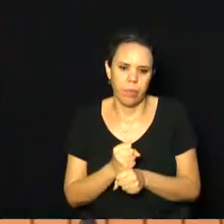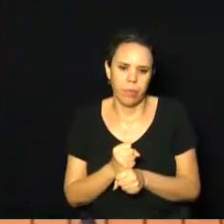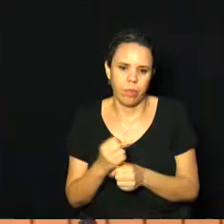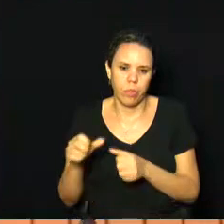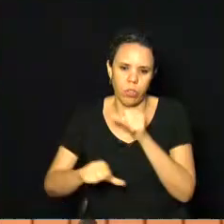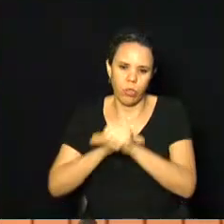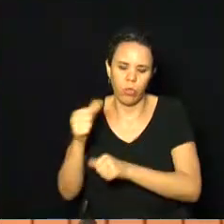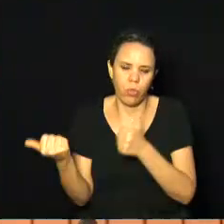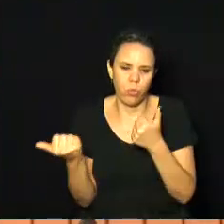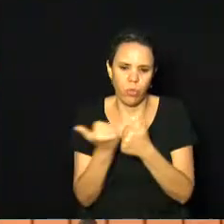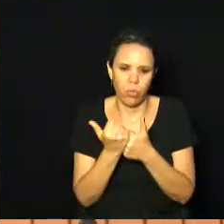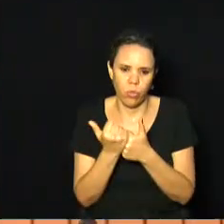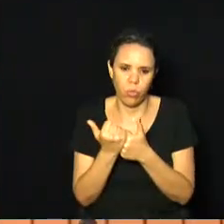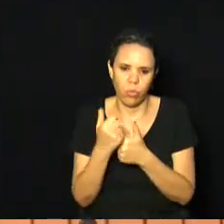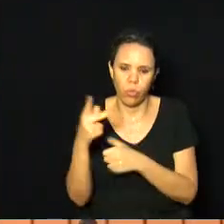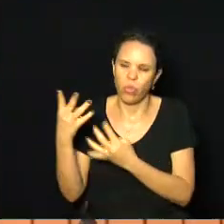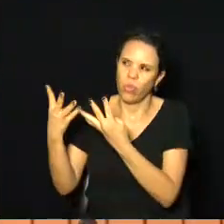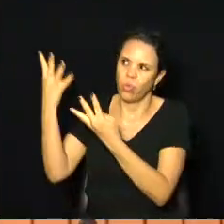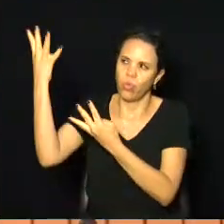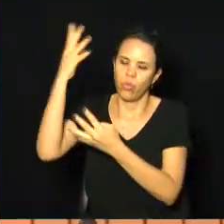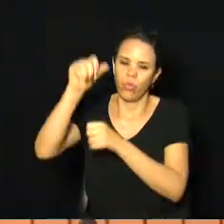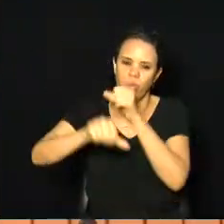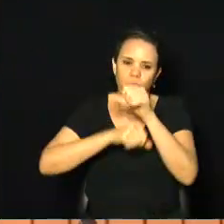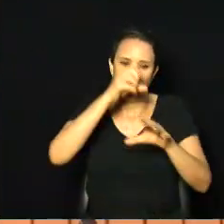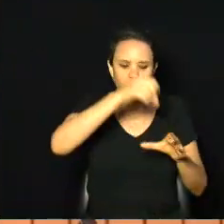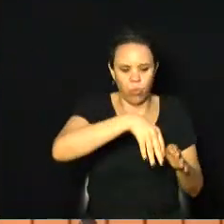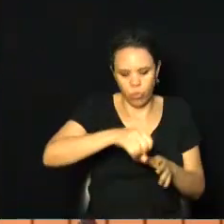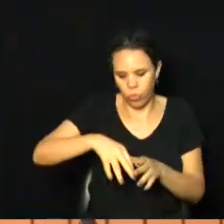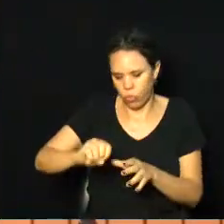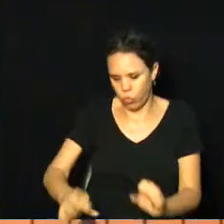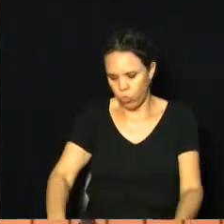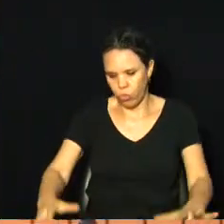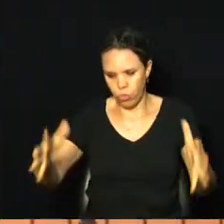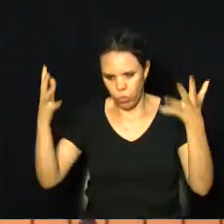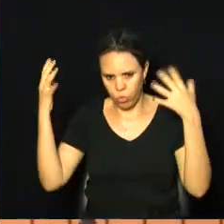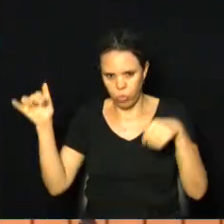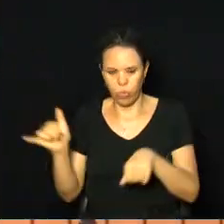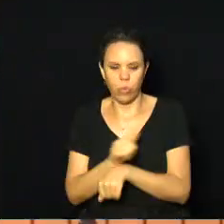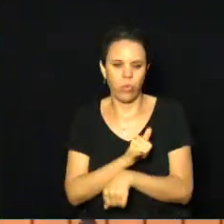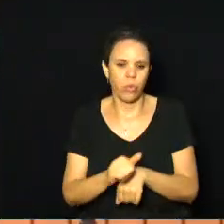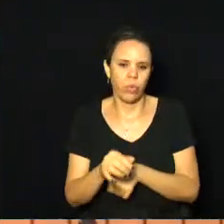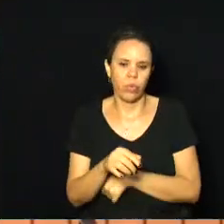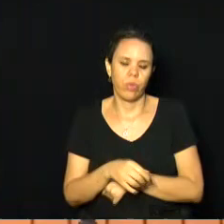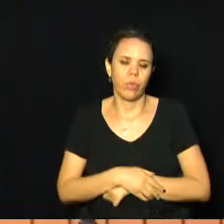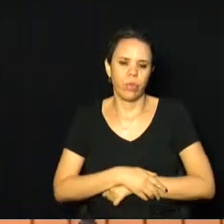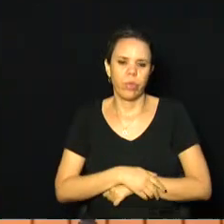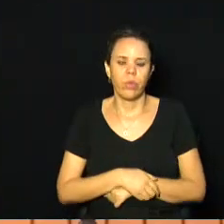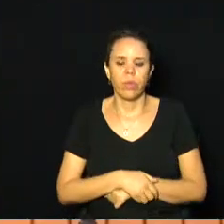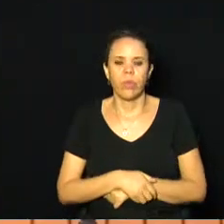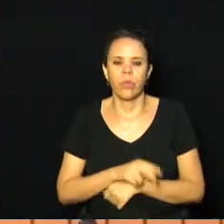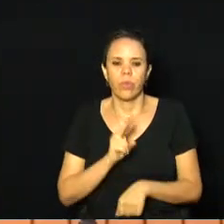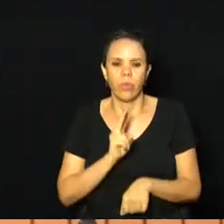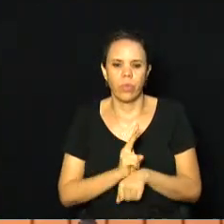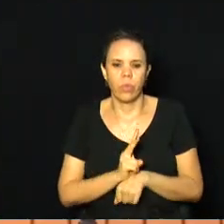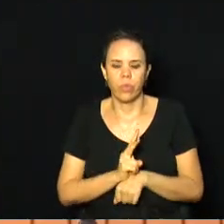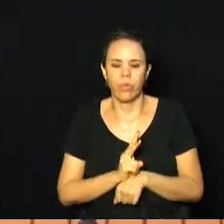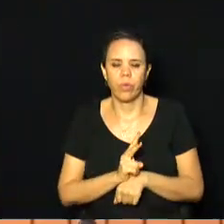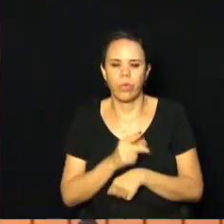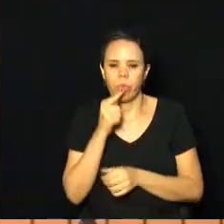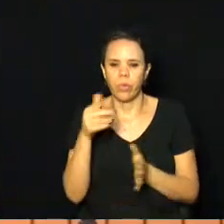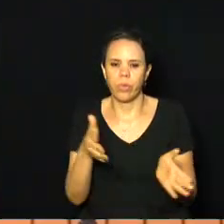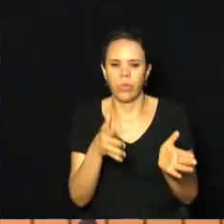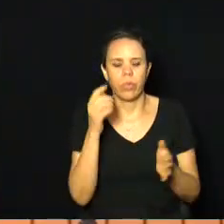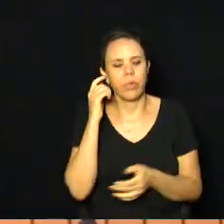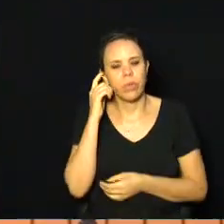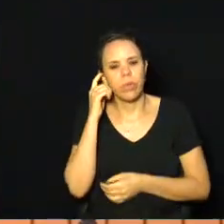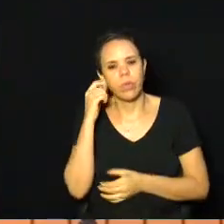trocando a sua poluição por estratégias de plantio e replantio e proteção de mananciais.